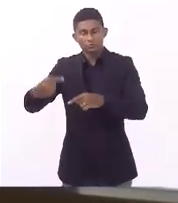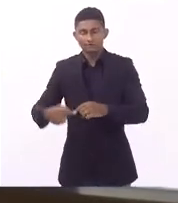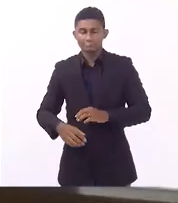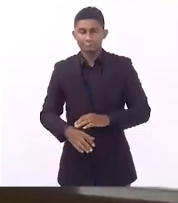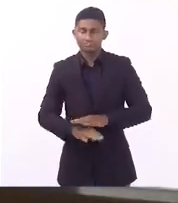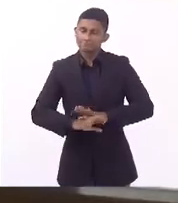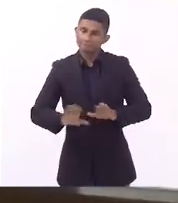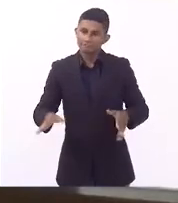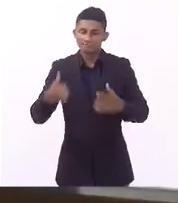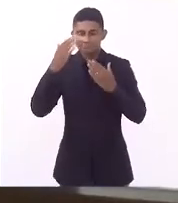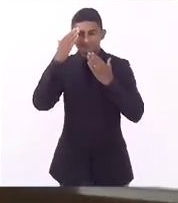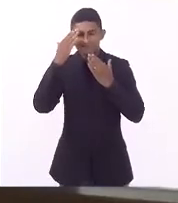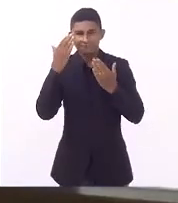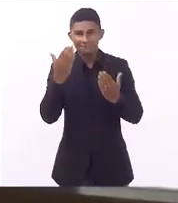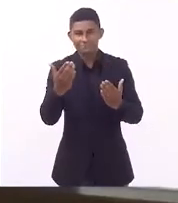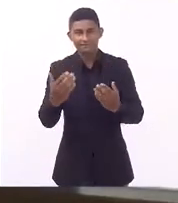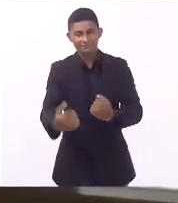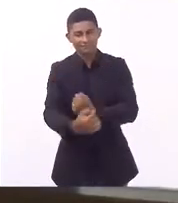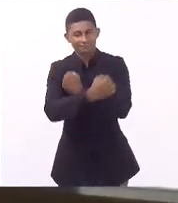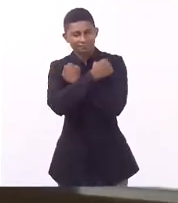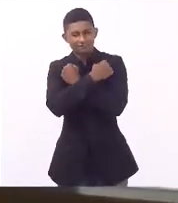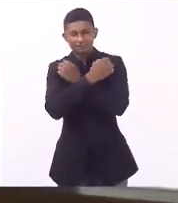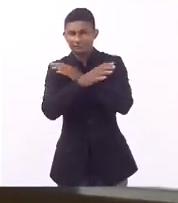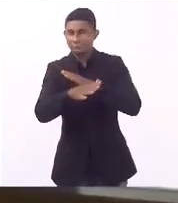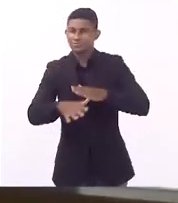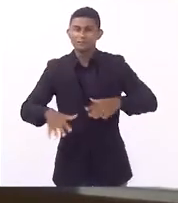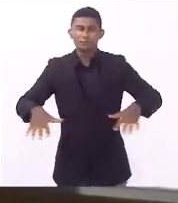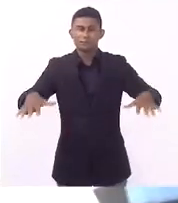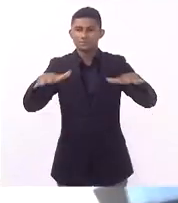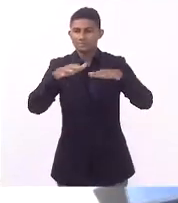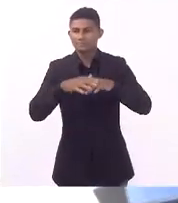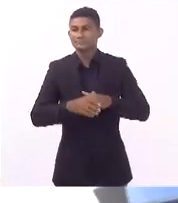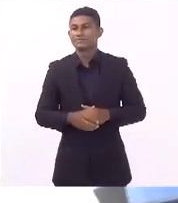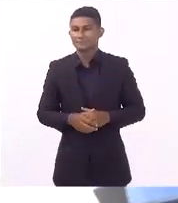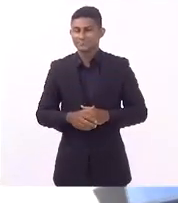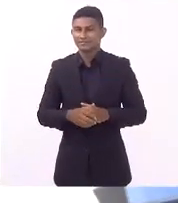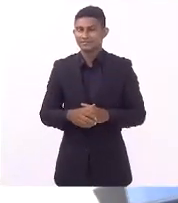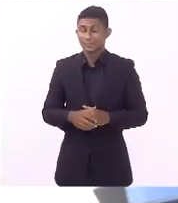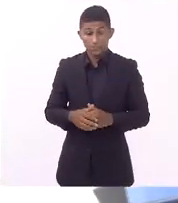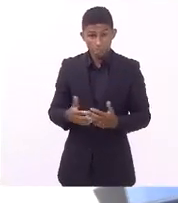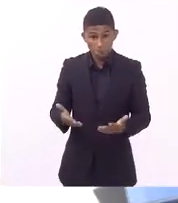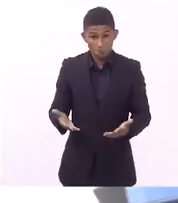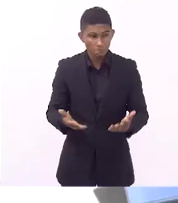pelo tempo e um abraço para vocês todos. Muito obrigada.